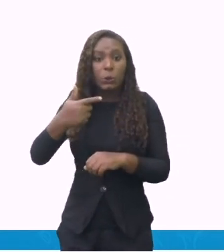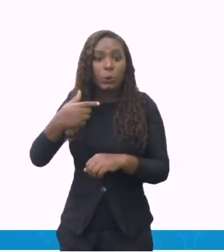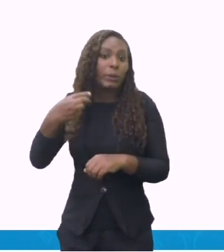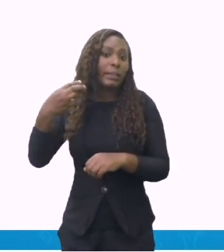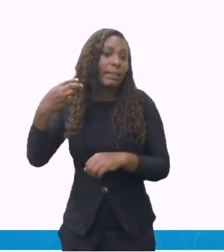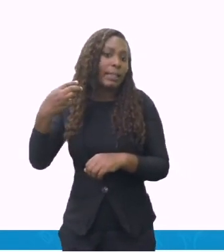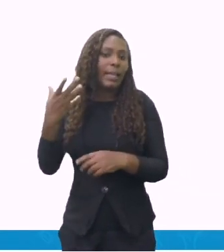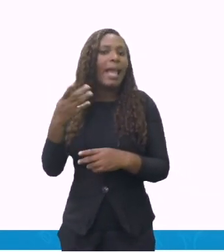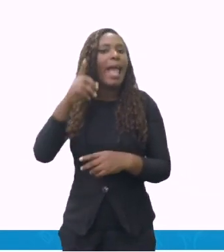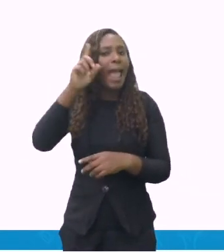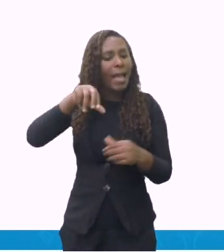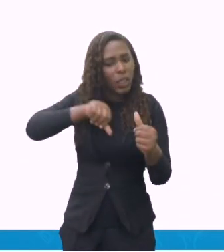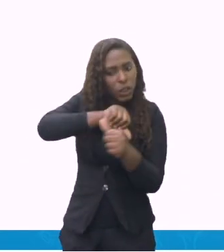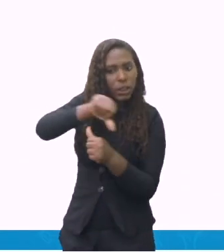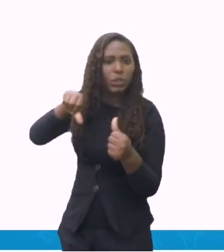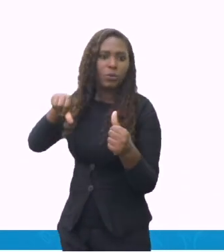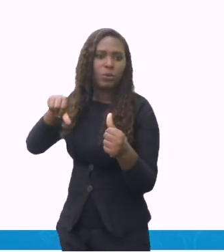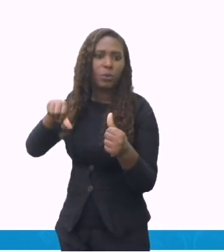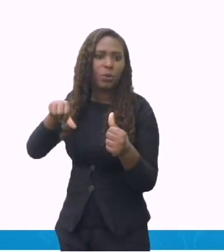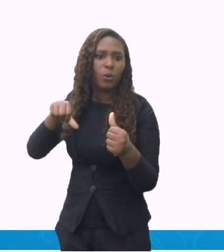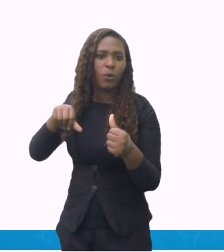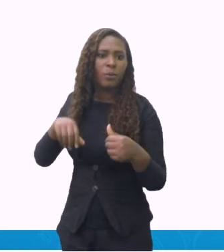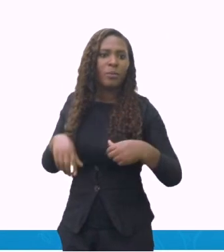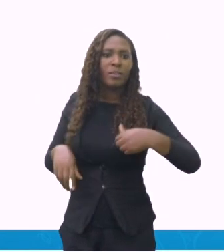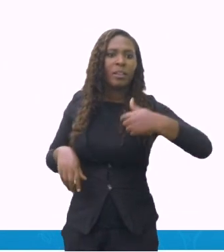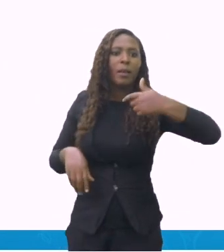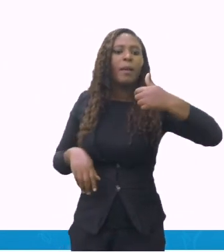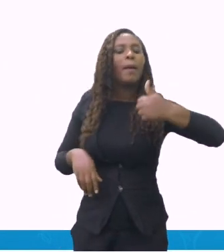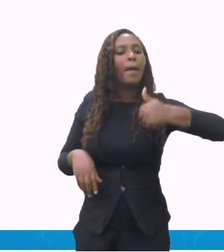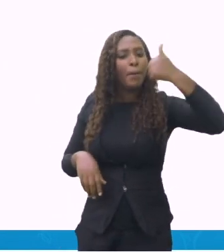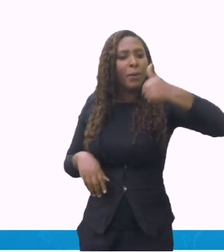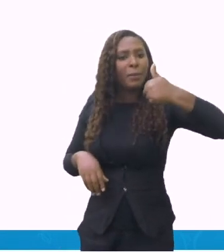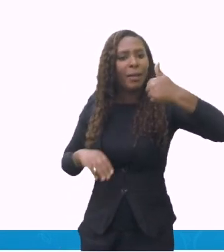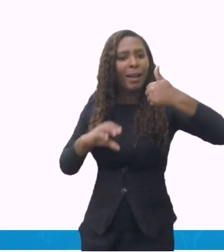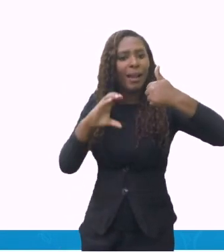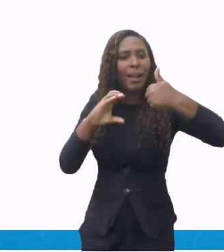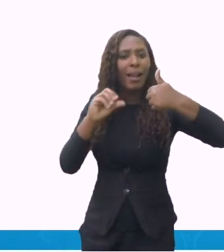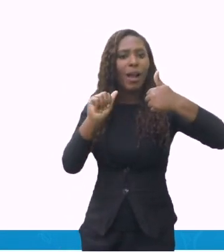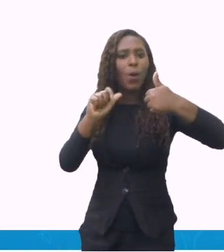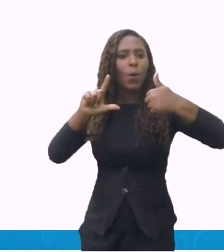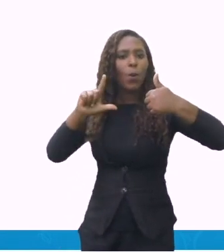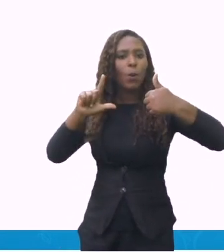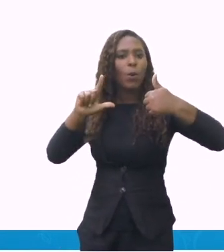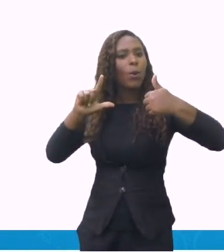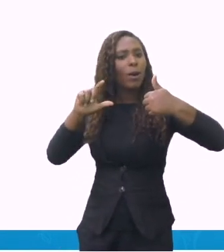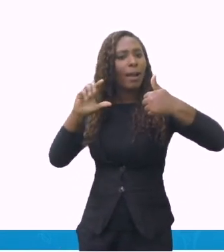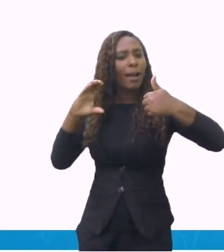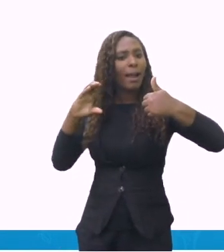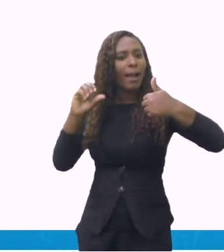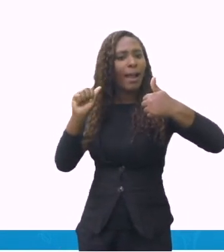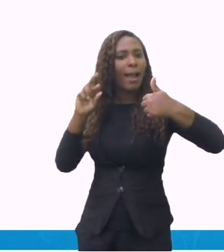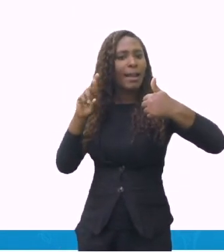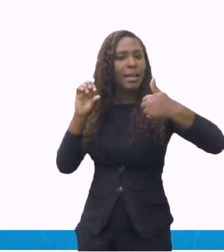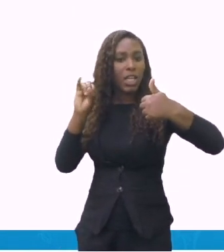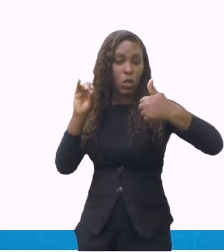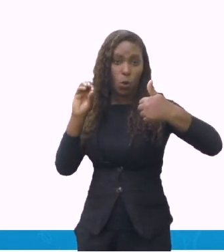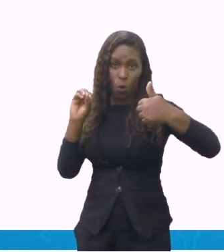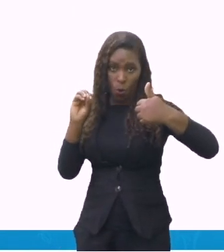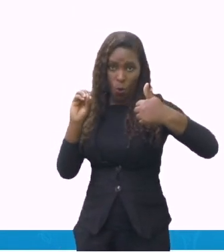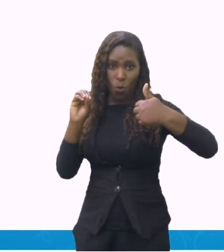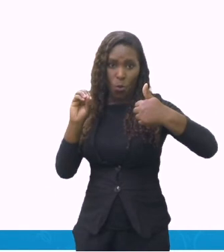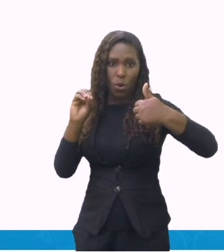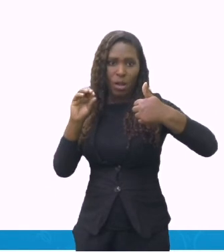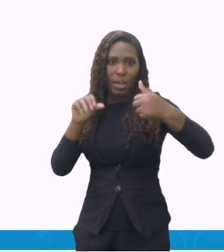magmática, tá? Magmática, vulcânica, vai dar origem ao gneiss. Então, estas